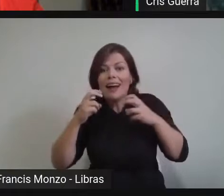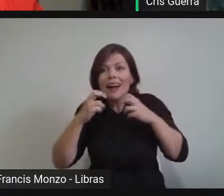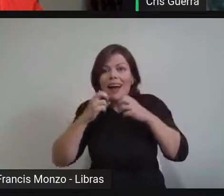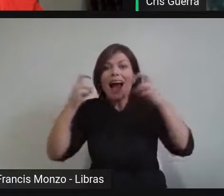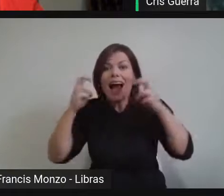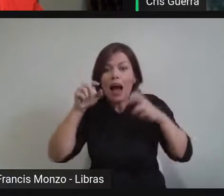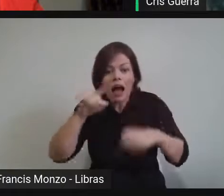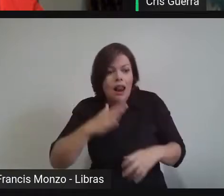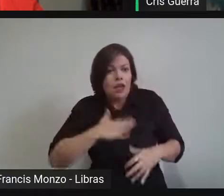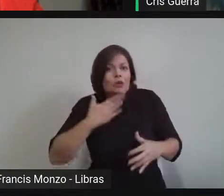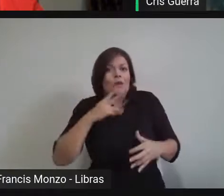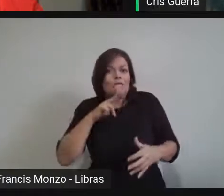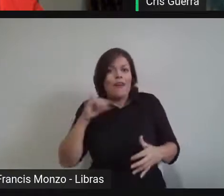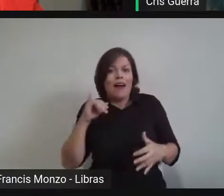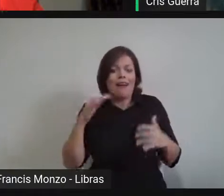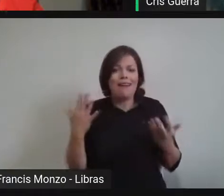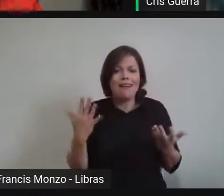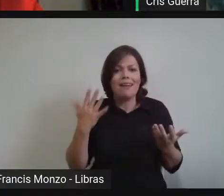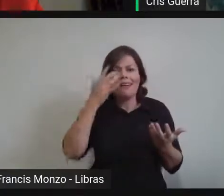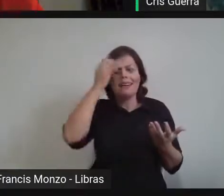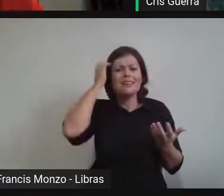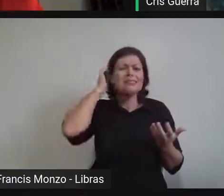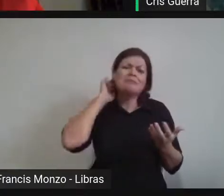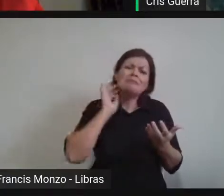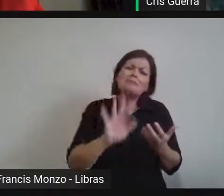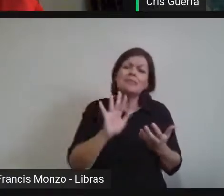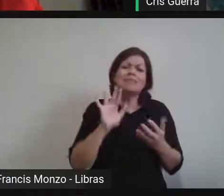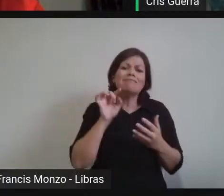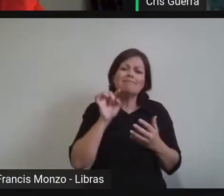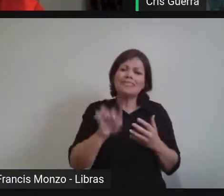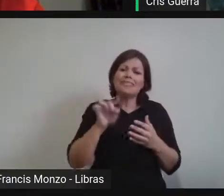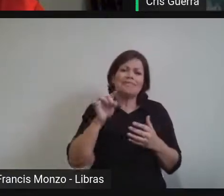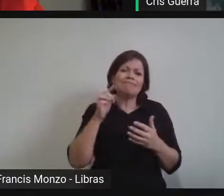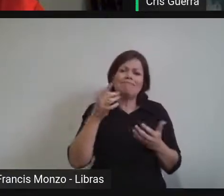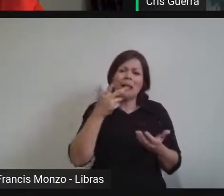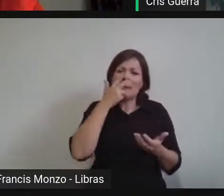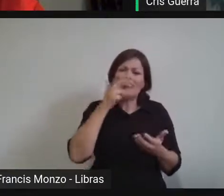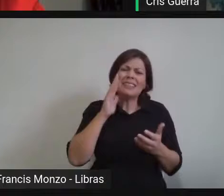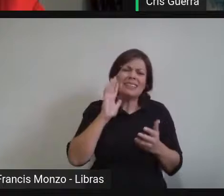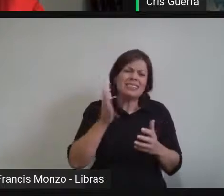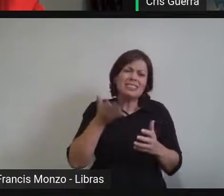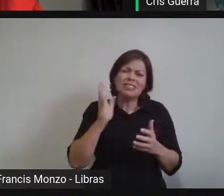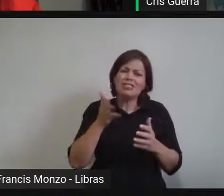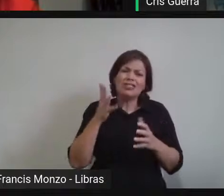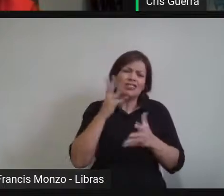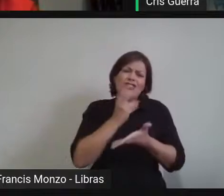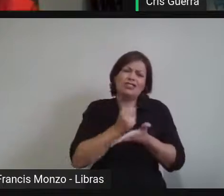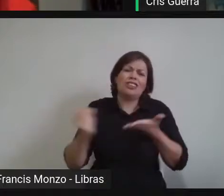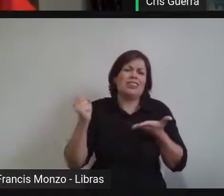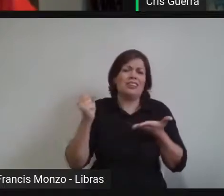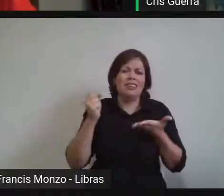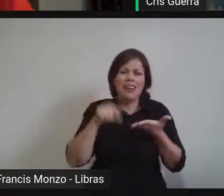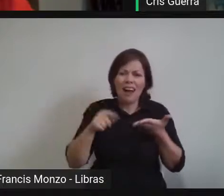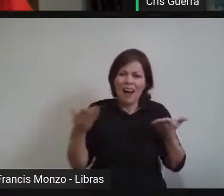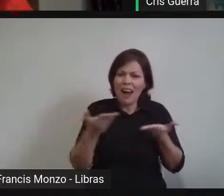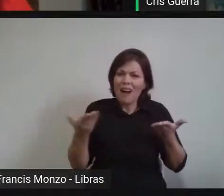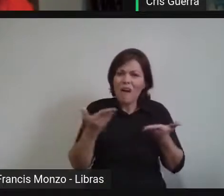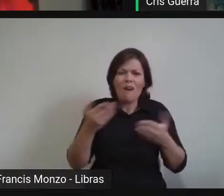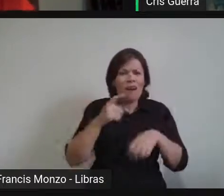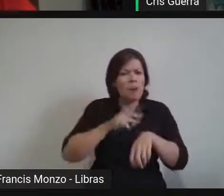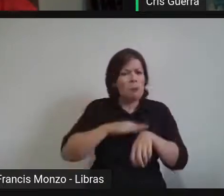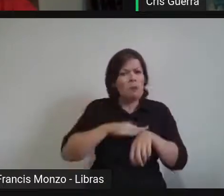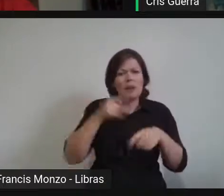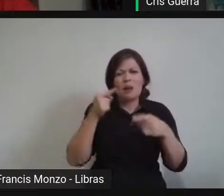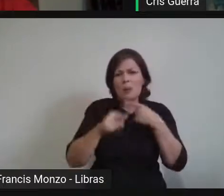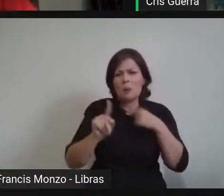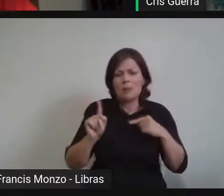muito antiquado. Já passou, isso não existe mais, né? Com certeza. Eu acho que nessa troca, nessa